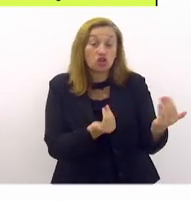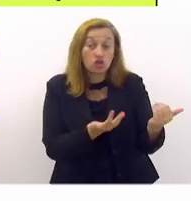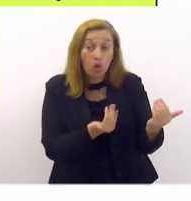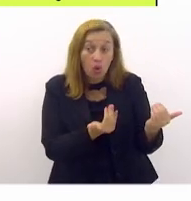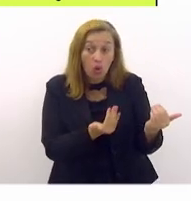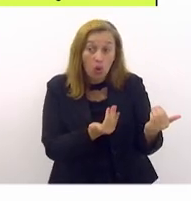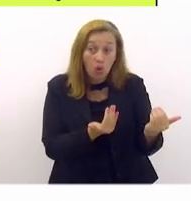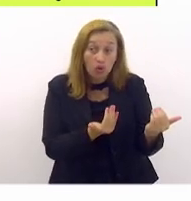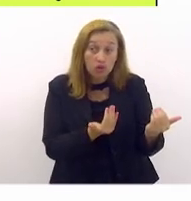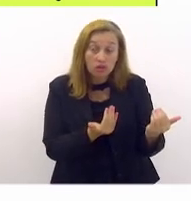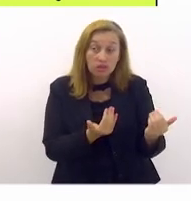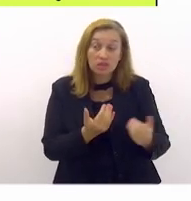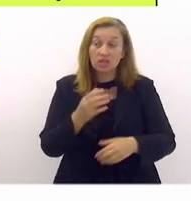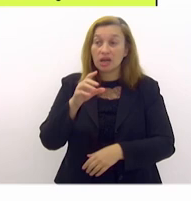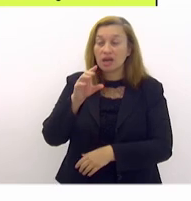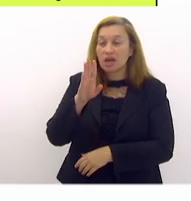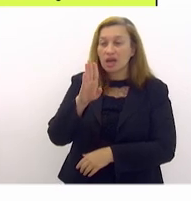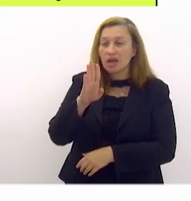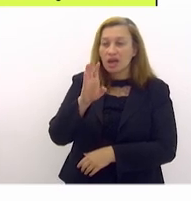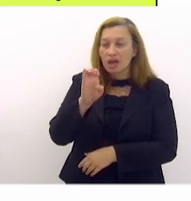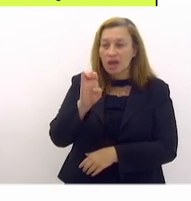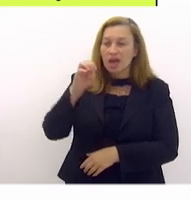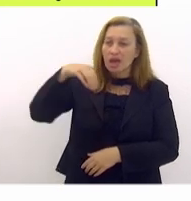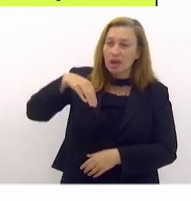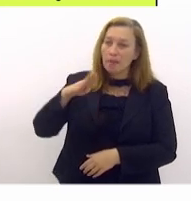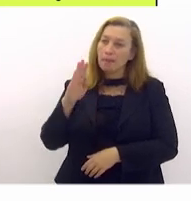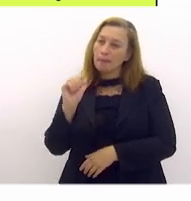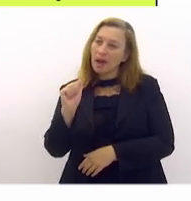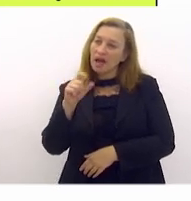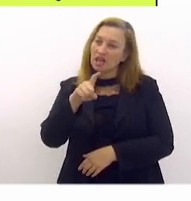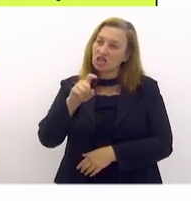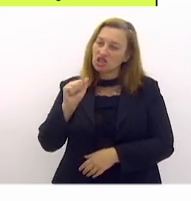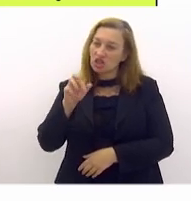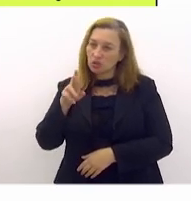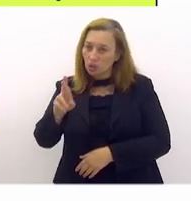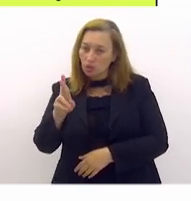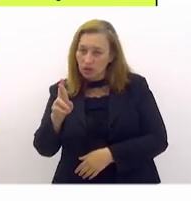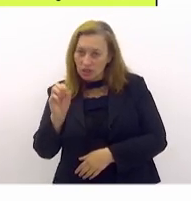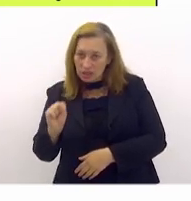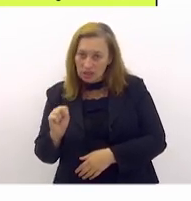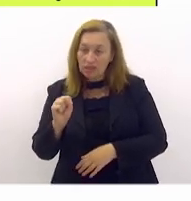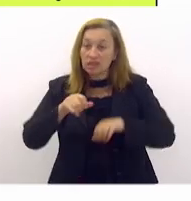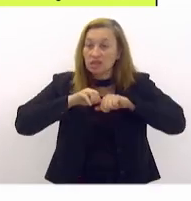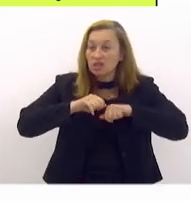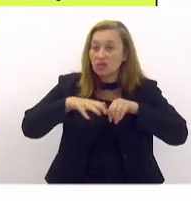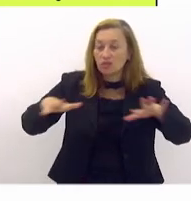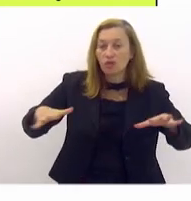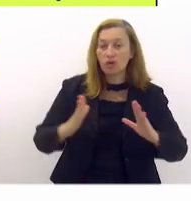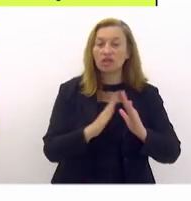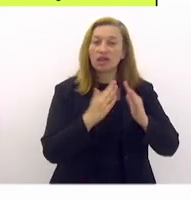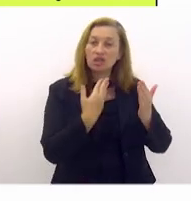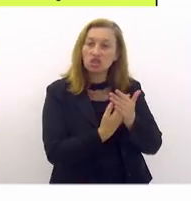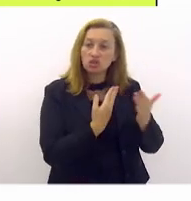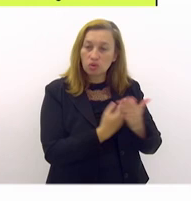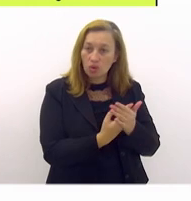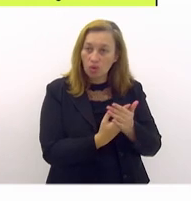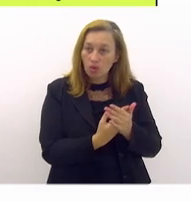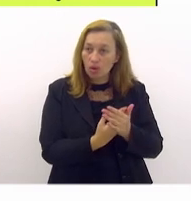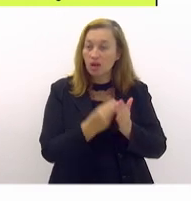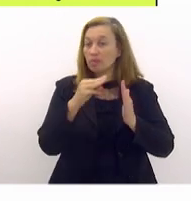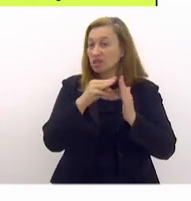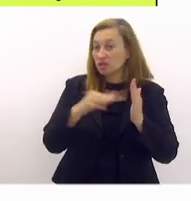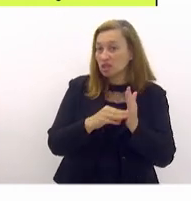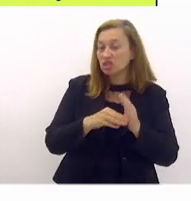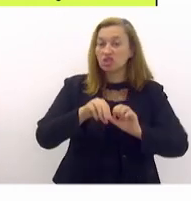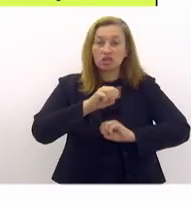sejam embaixadores e levem esse conteúdo para a sala de aula. Então, é uma metodologia interessante de educação entre pares, porque a